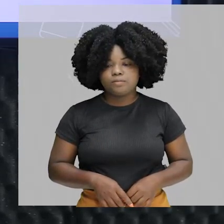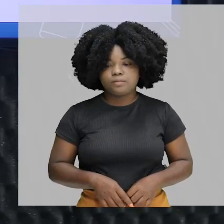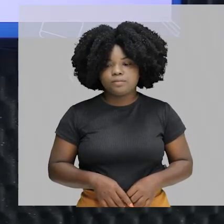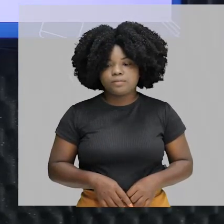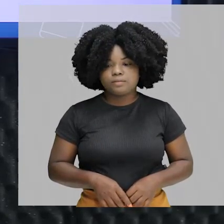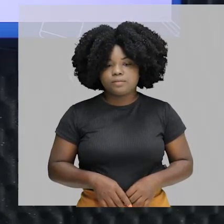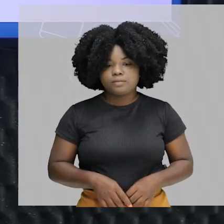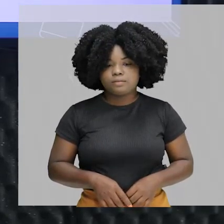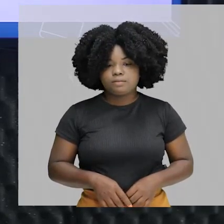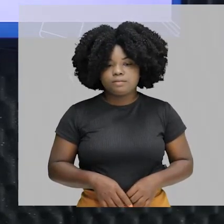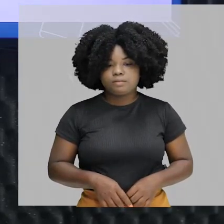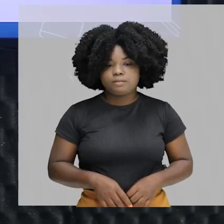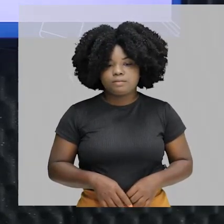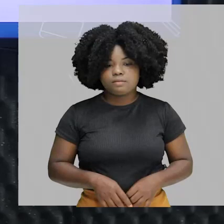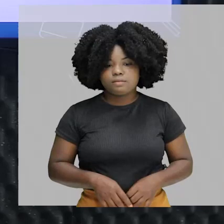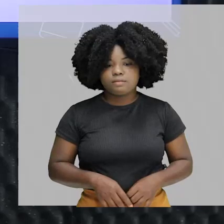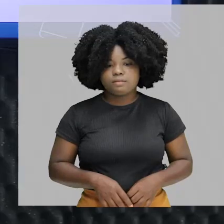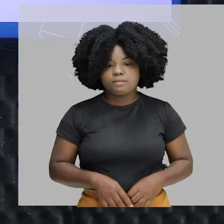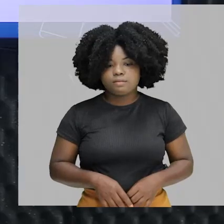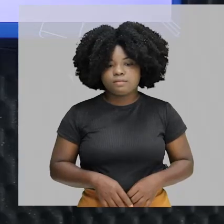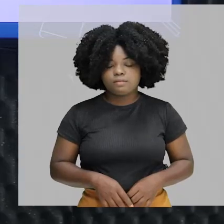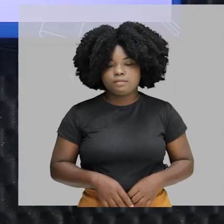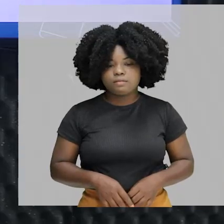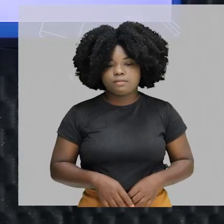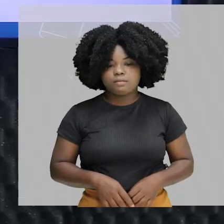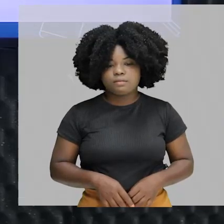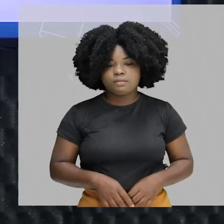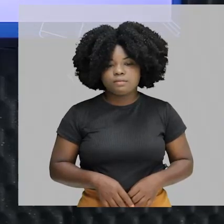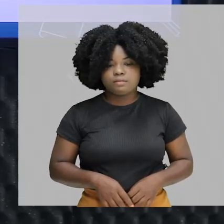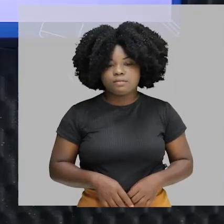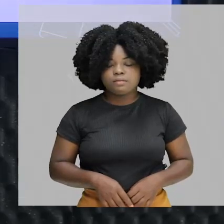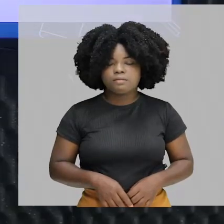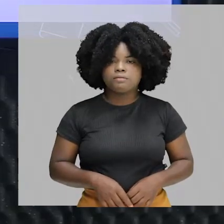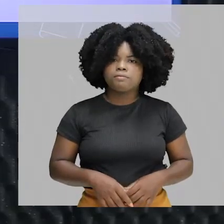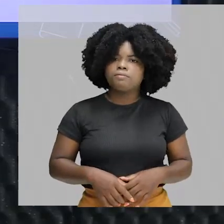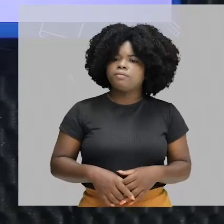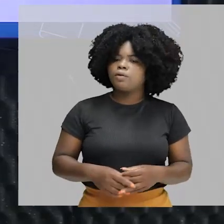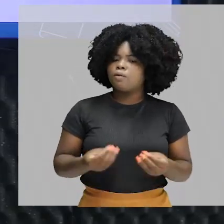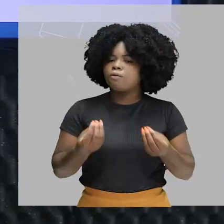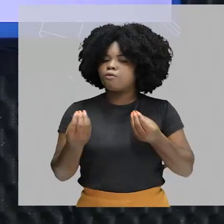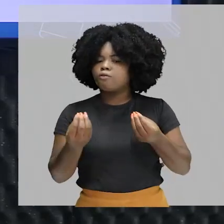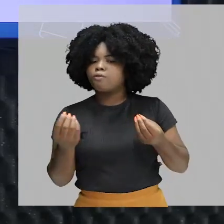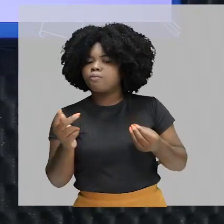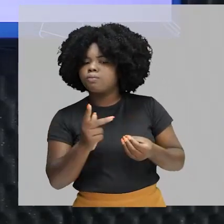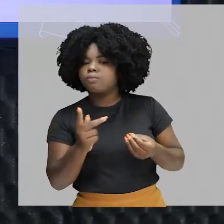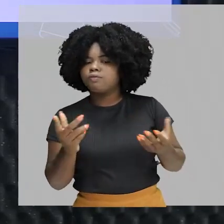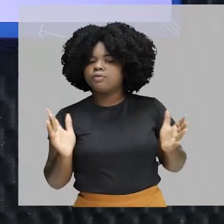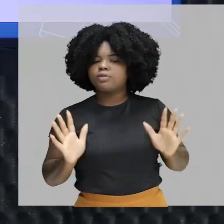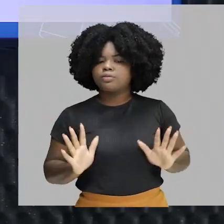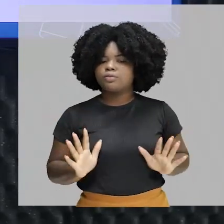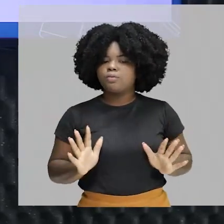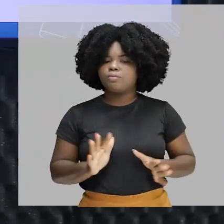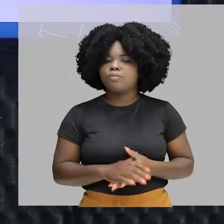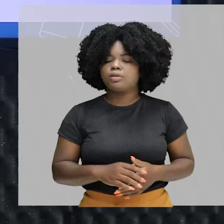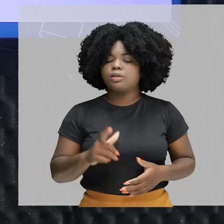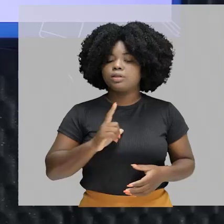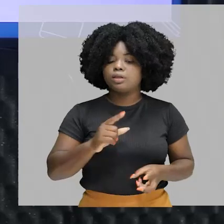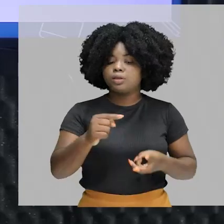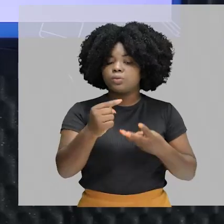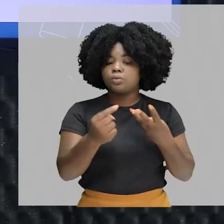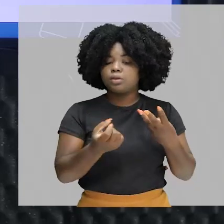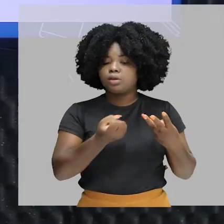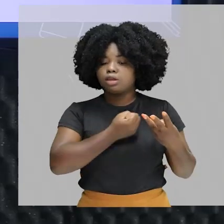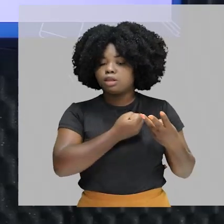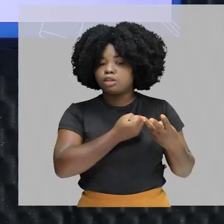e 11 para que os resultados fiquem em PG? Gente, como assim? Olha só, eu tenho 3 números